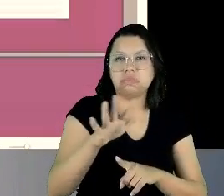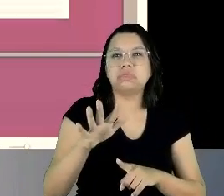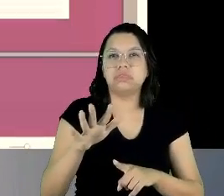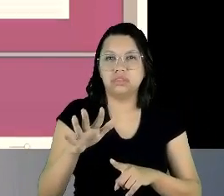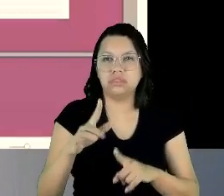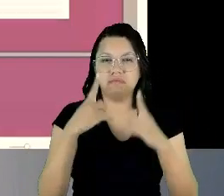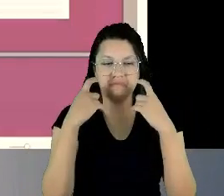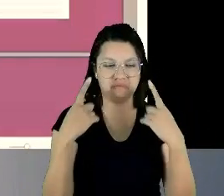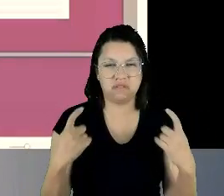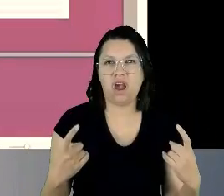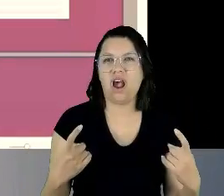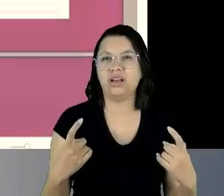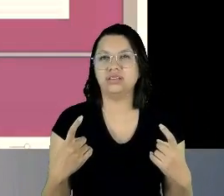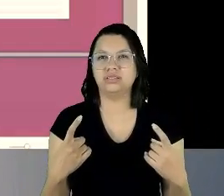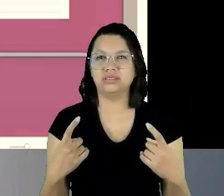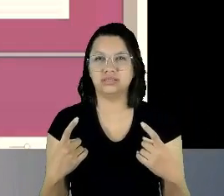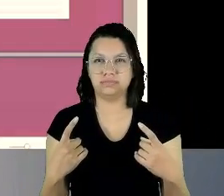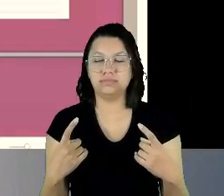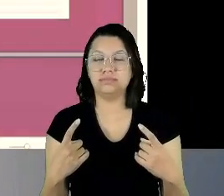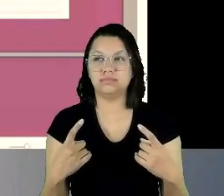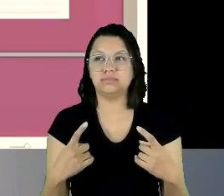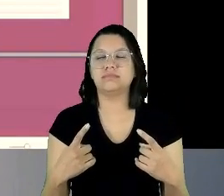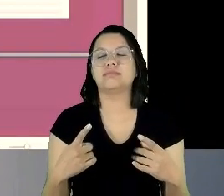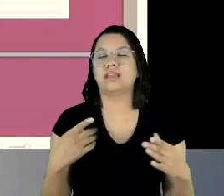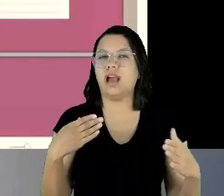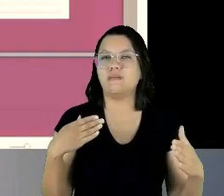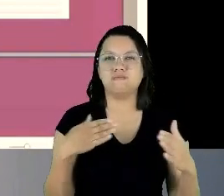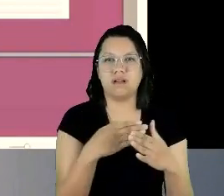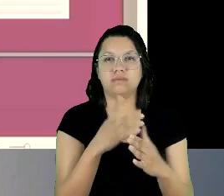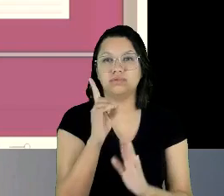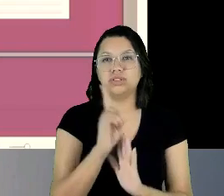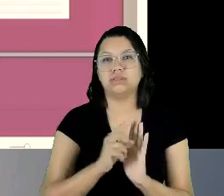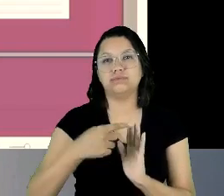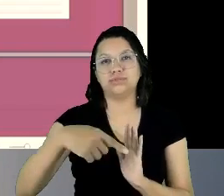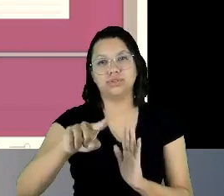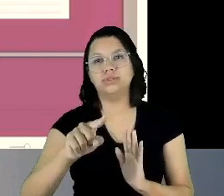violência pesada e que ferem o direito delas de ir e vir.